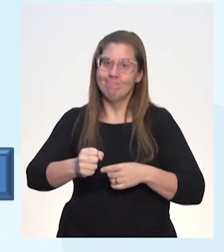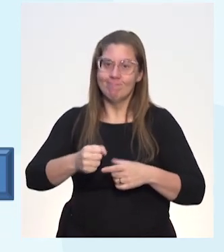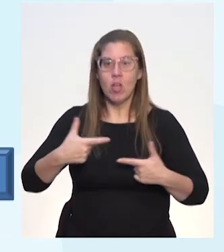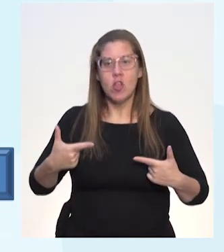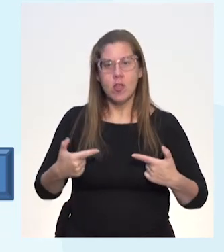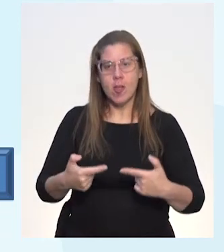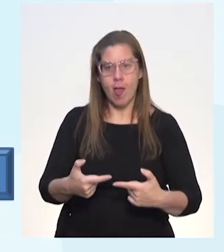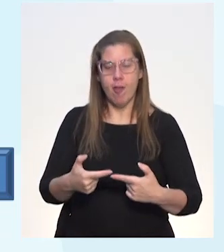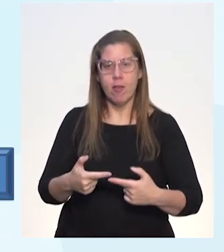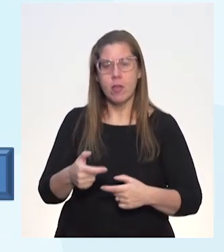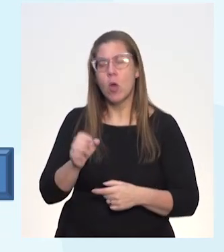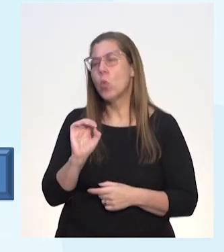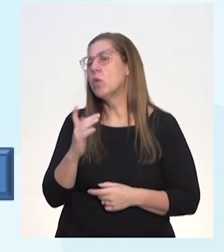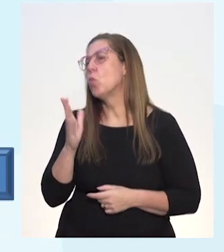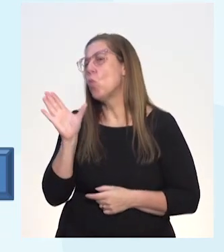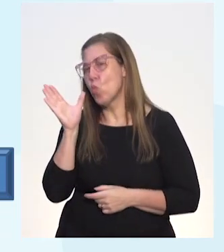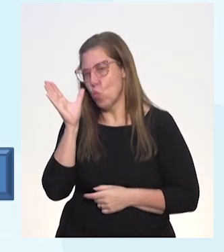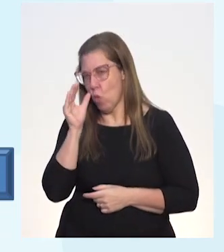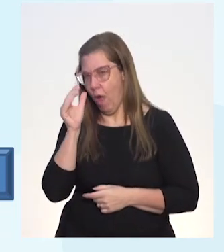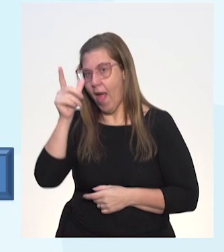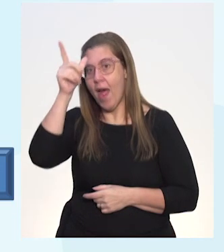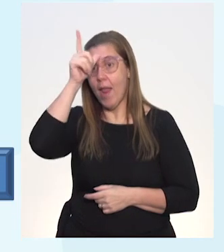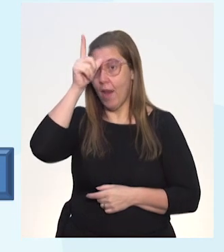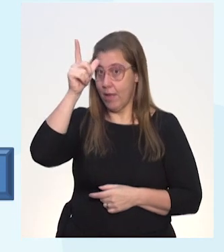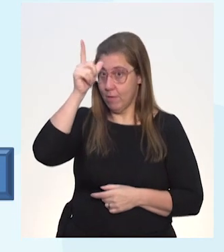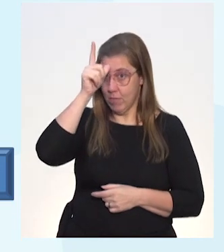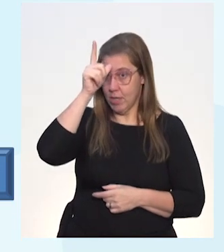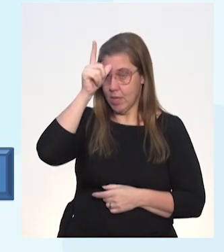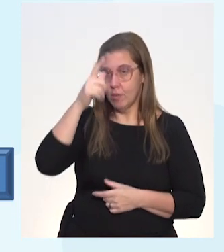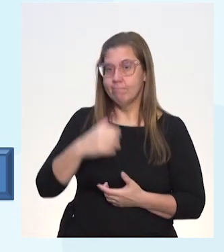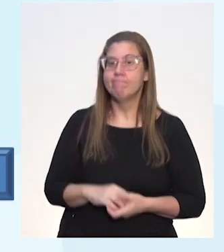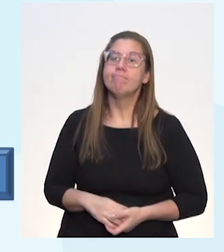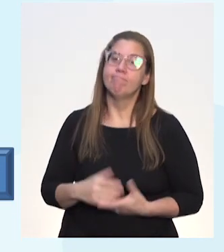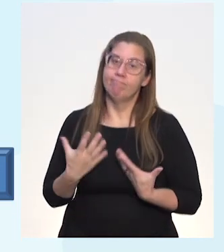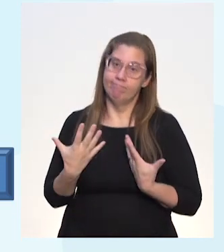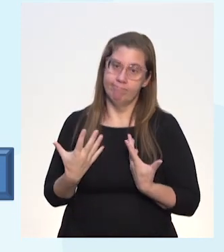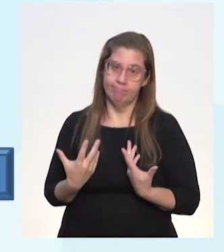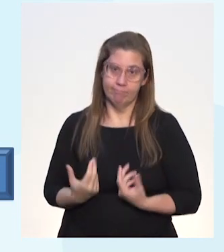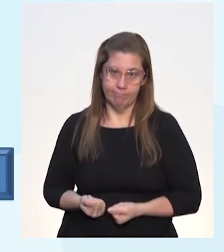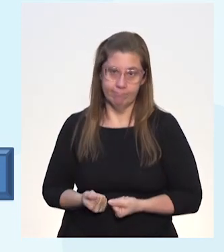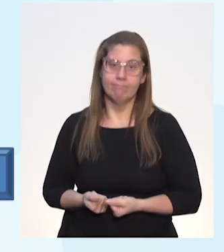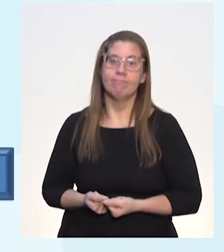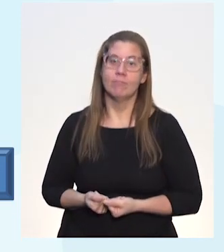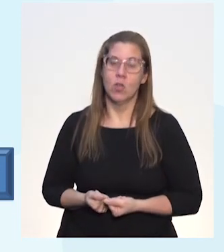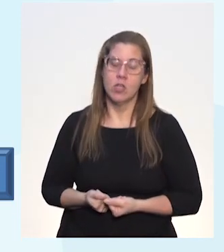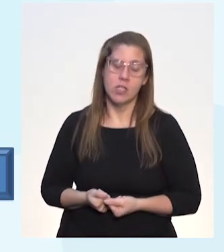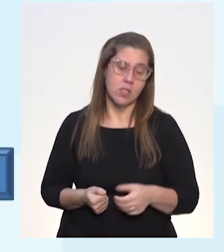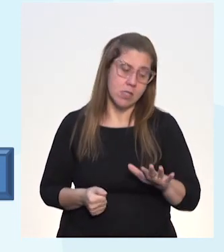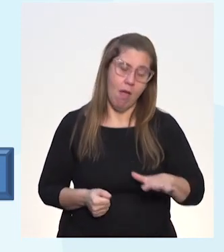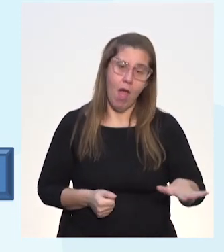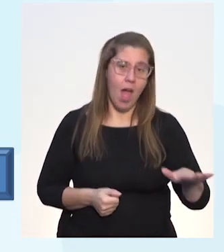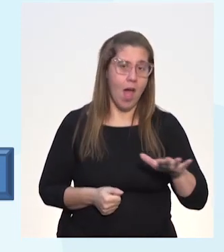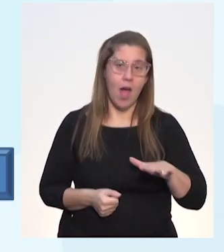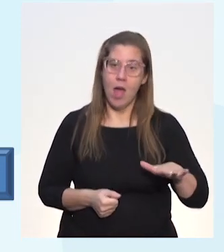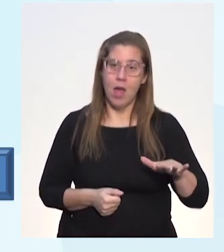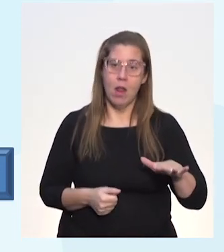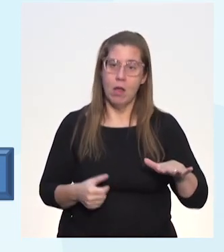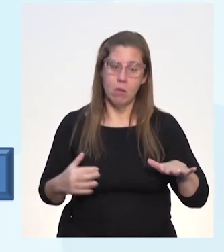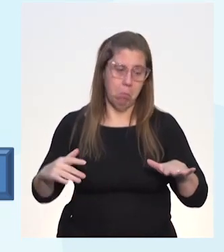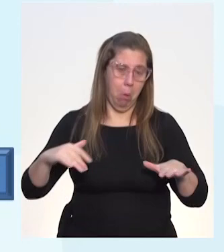fato muito curioso. A Alemanha se rende sem que o seu território tenha